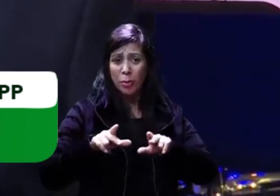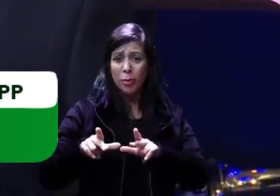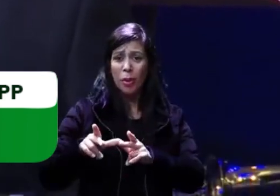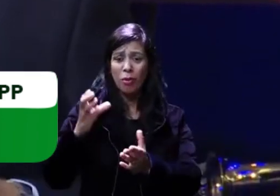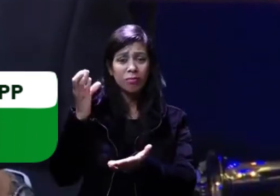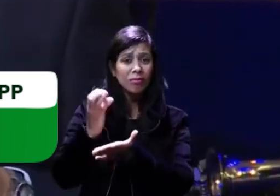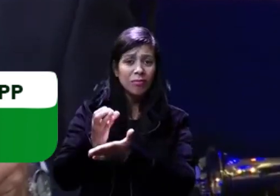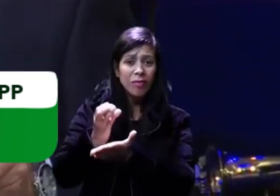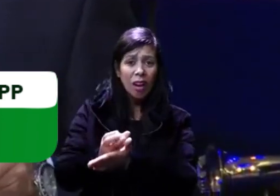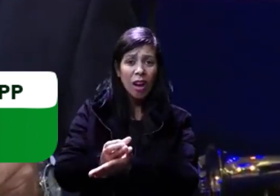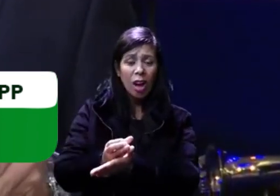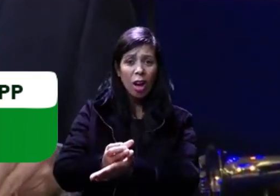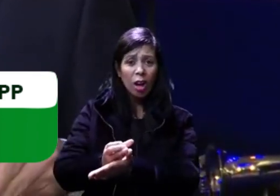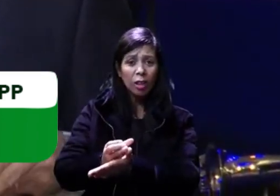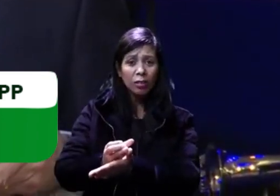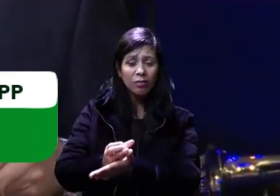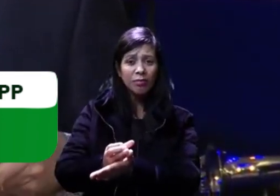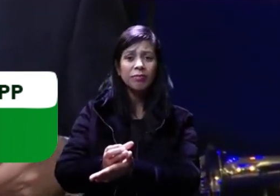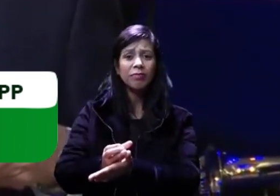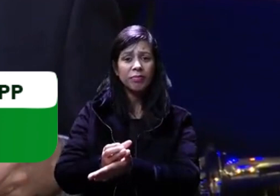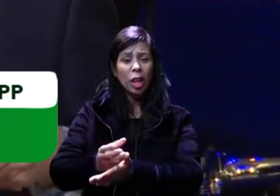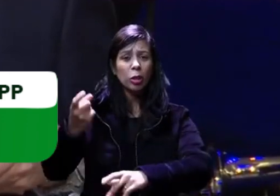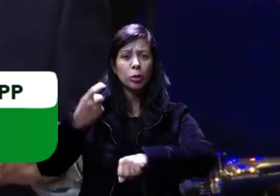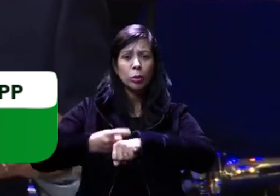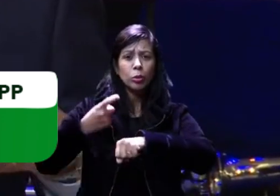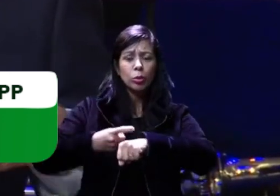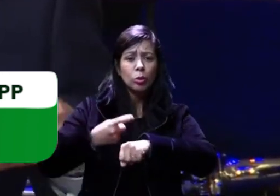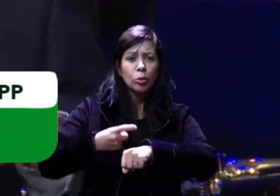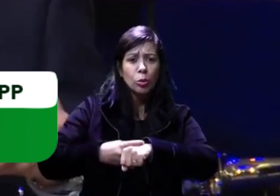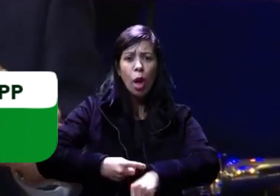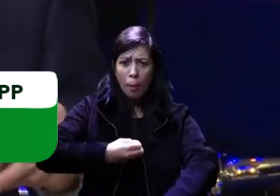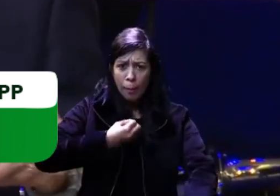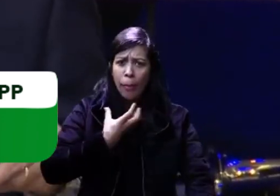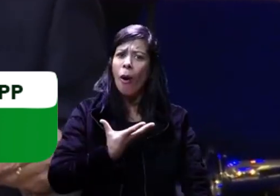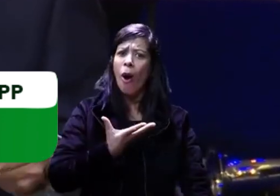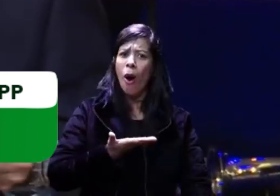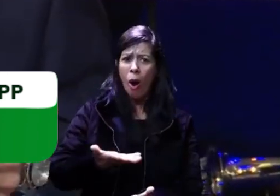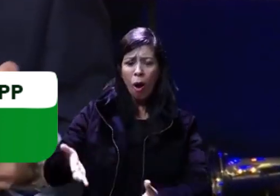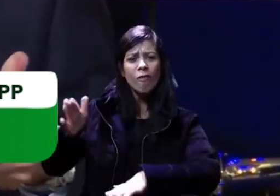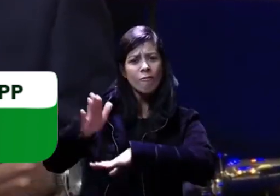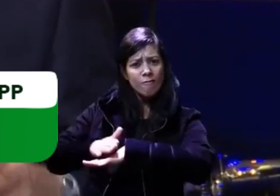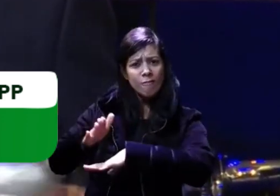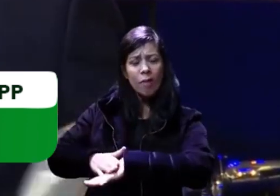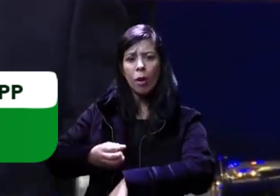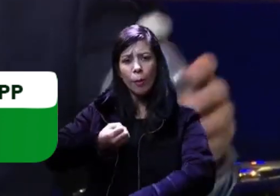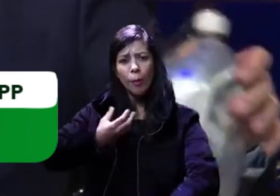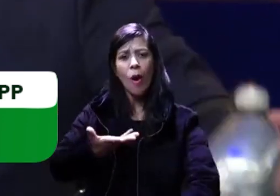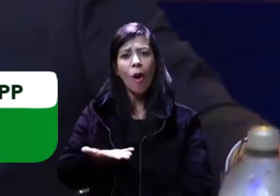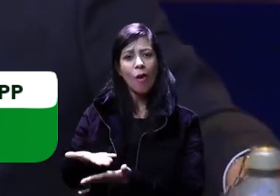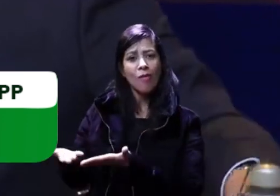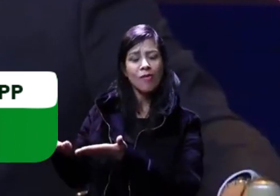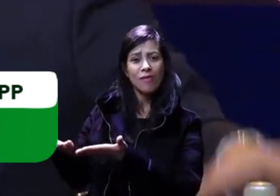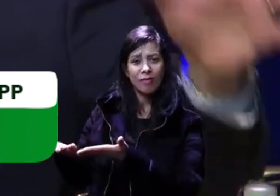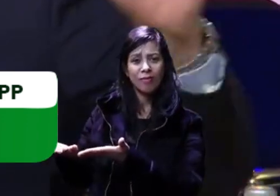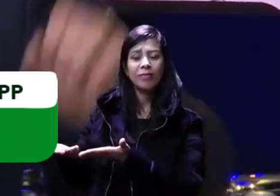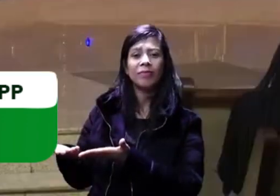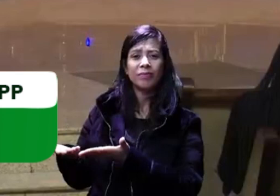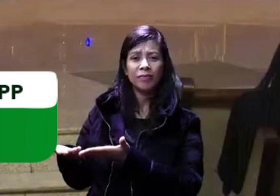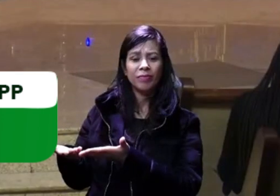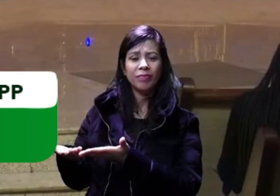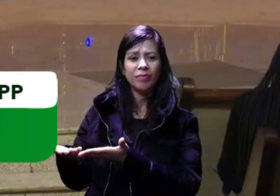Nem amassa. Não sei como conseguiram amassar isso aqui, porque é muito resistente isso aqui. É muito resistente.